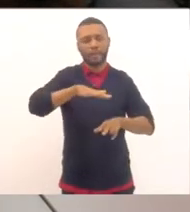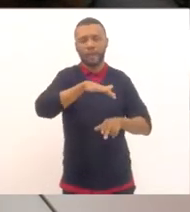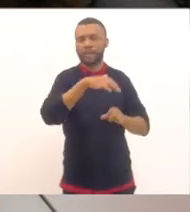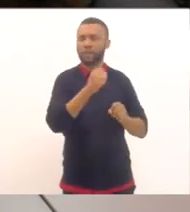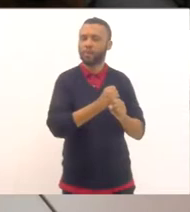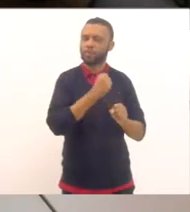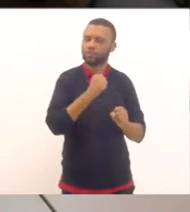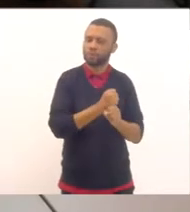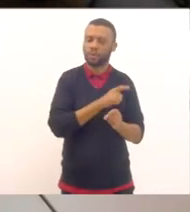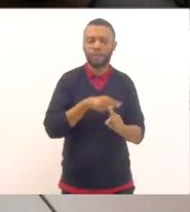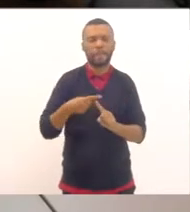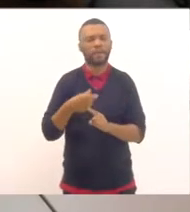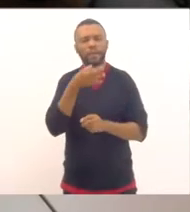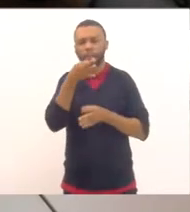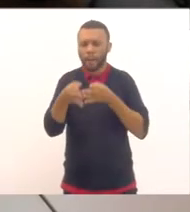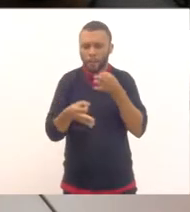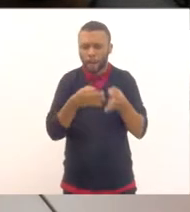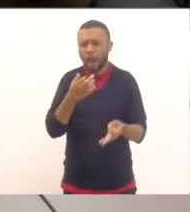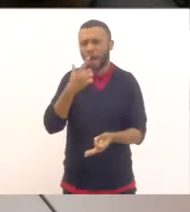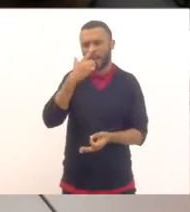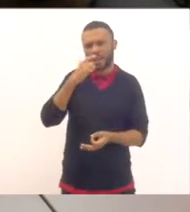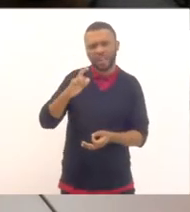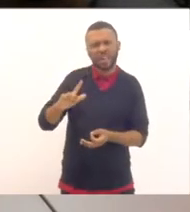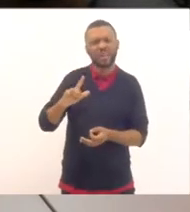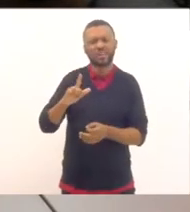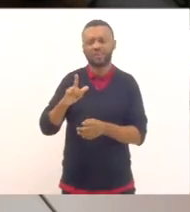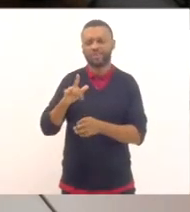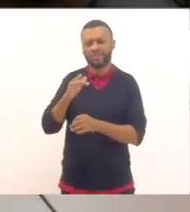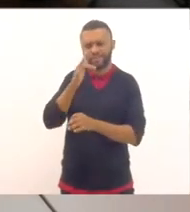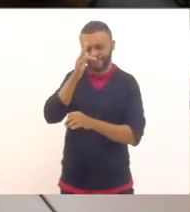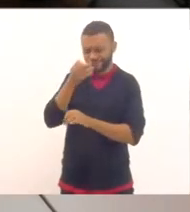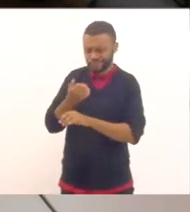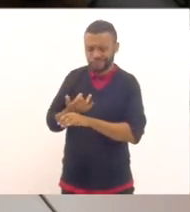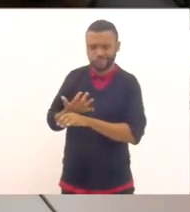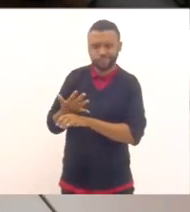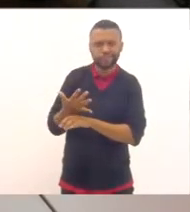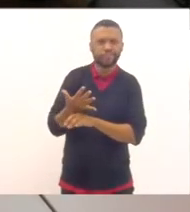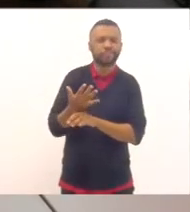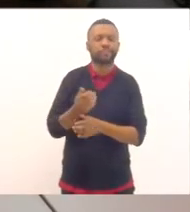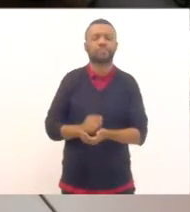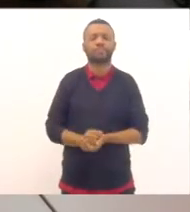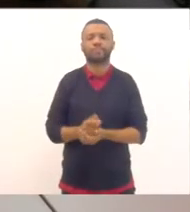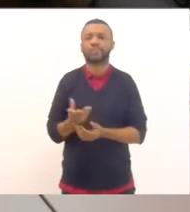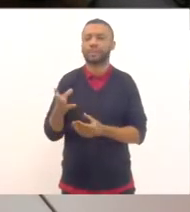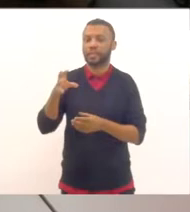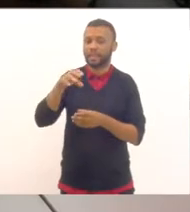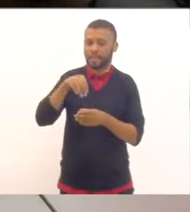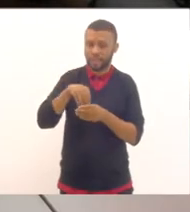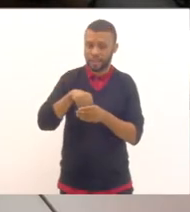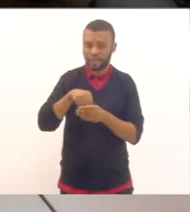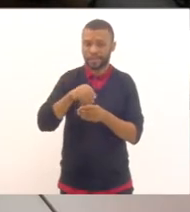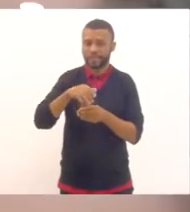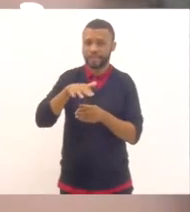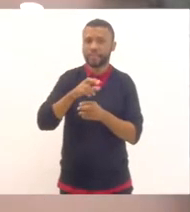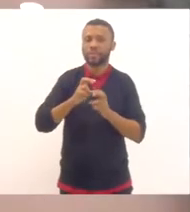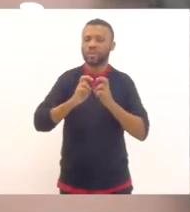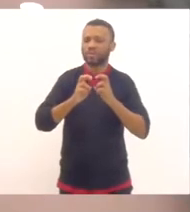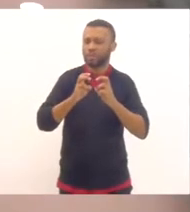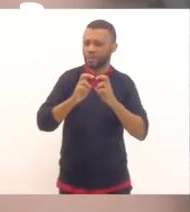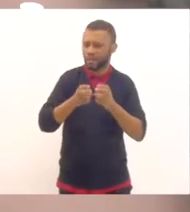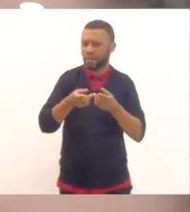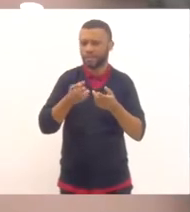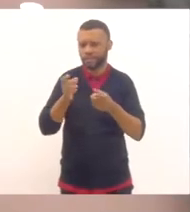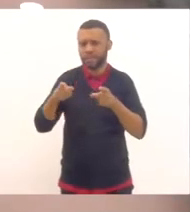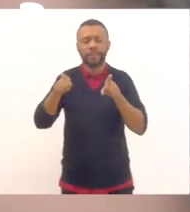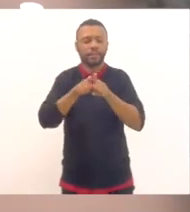aquilo que já foi comentado aqui na é lixo vegetação e tudo mais a parte interna da dos Trilhos na terra